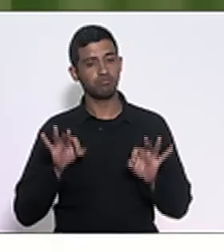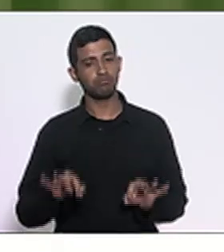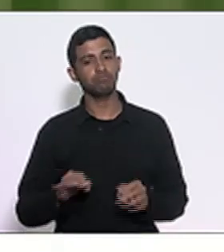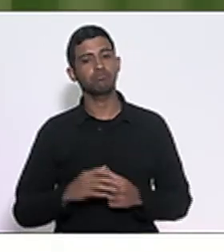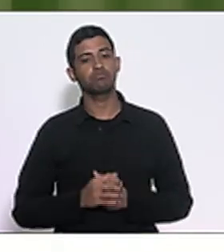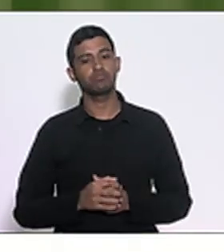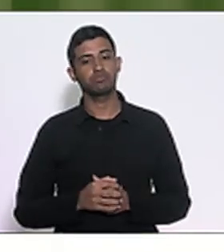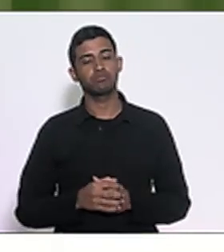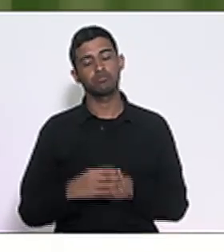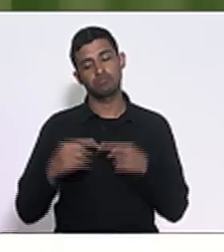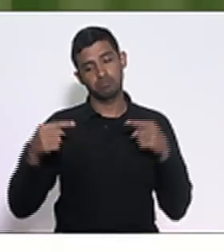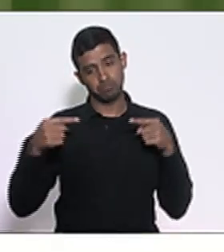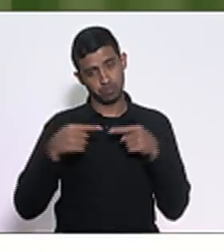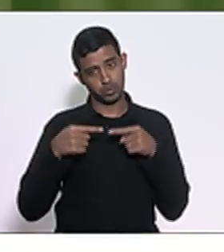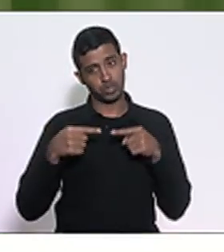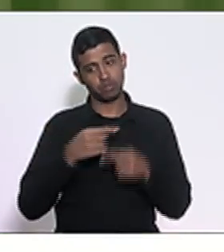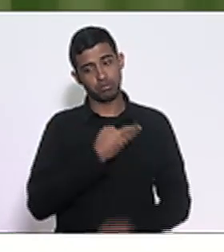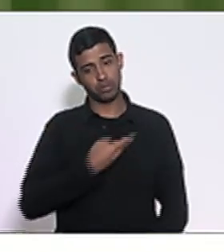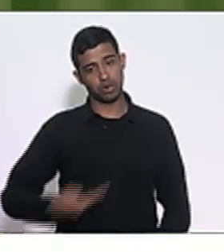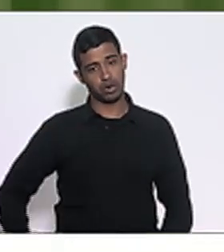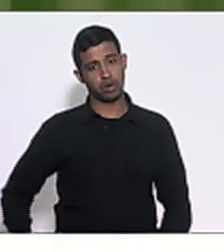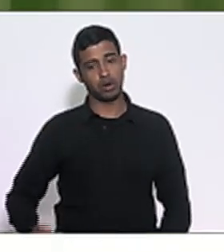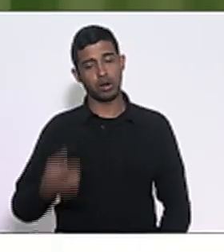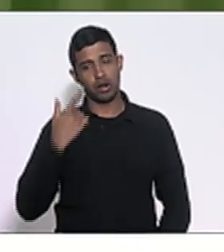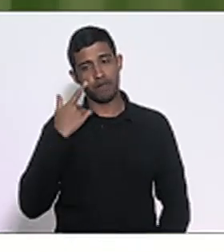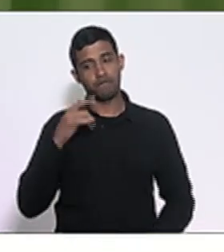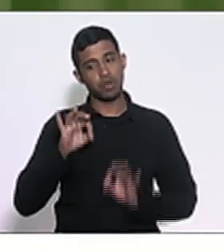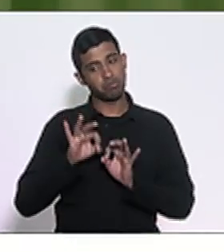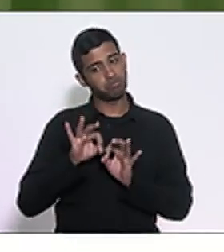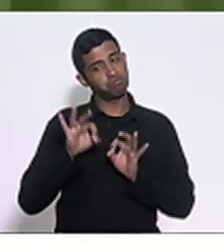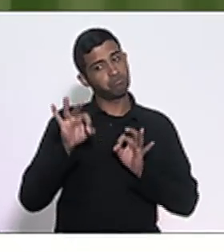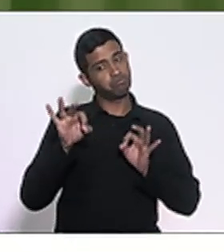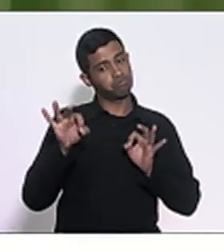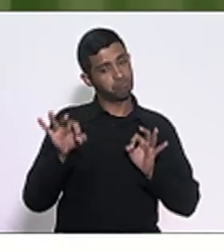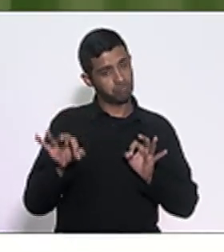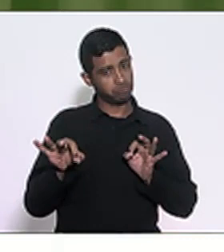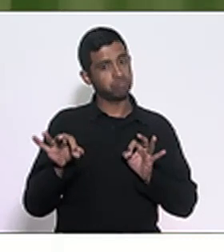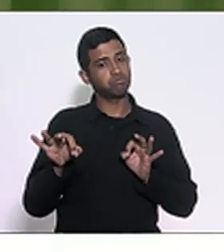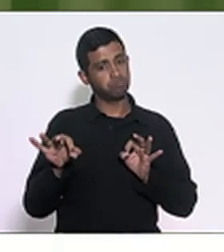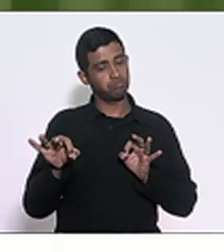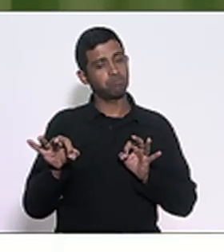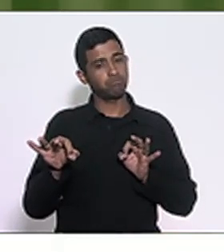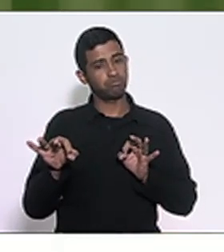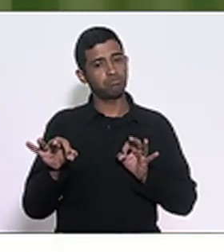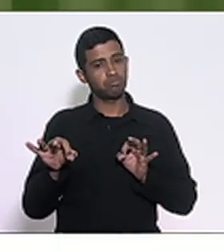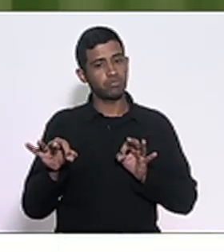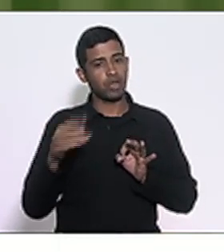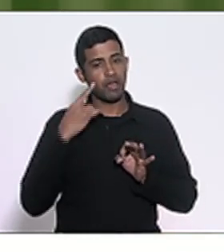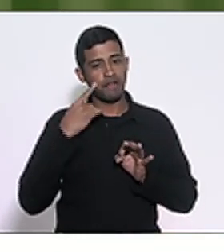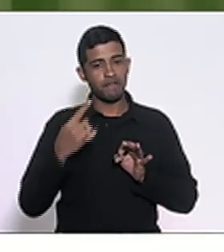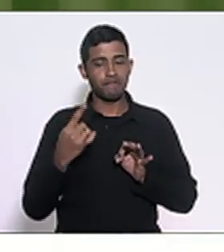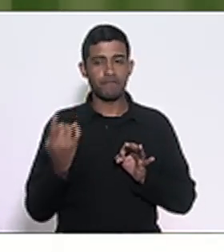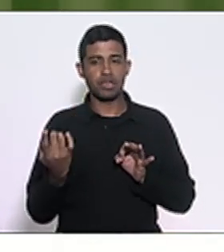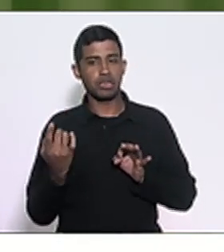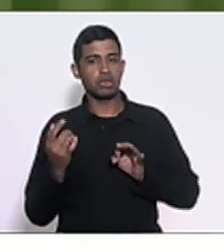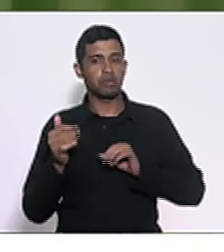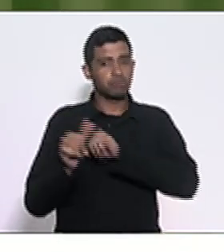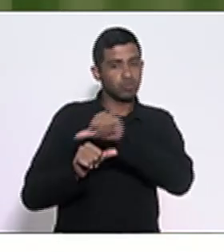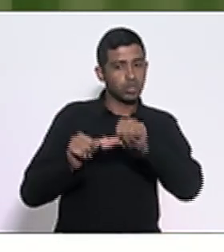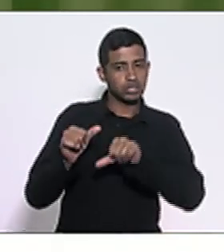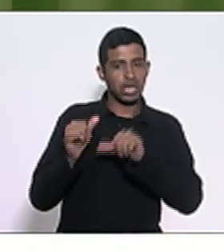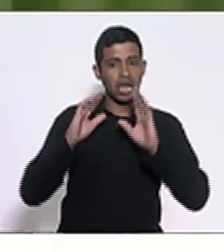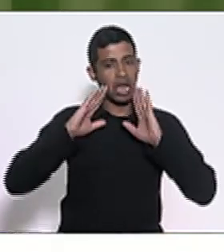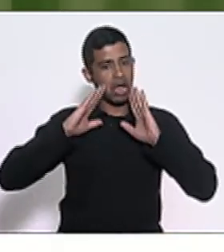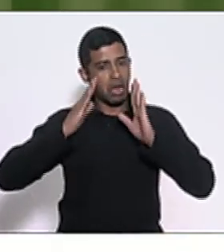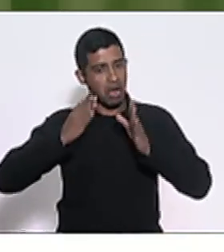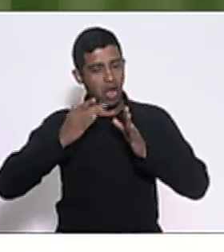no sentido da governança. Você fica equidistante, né, e não tem nenhuma tendenciosidade que possa vir ter de priorização de